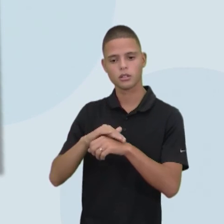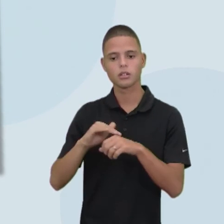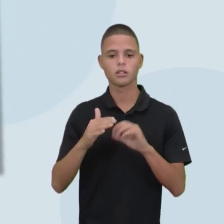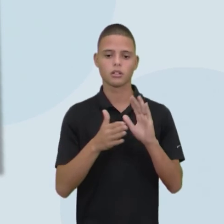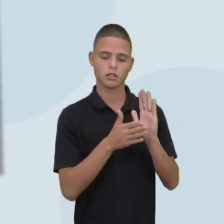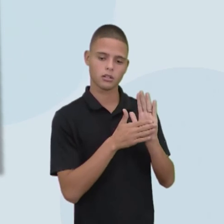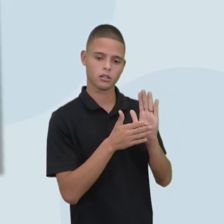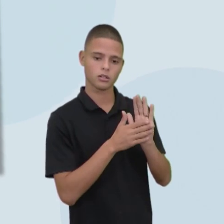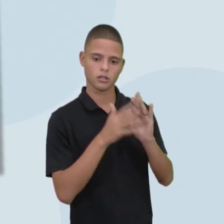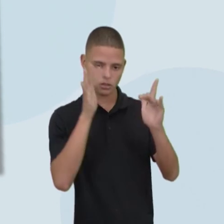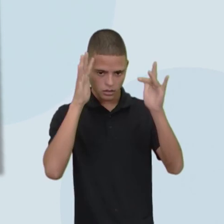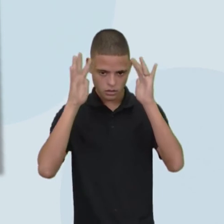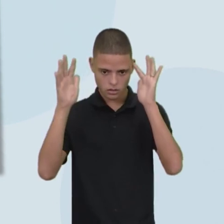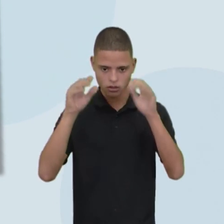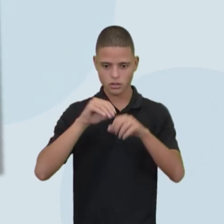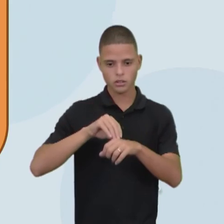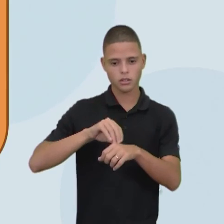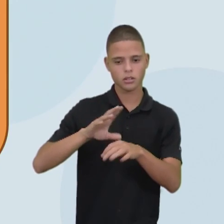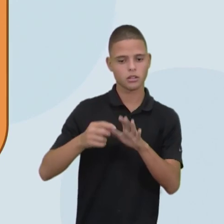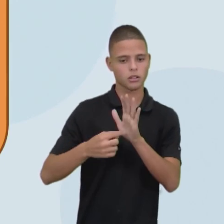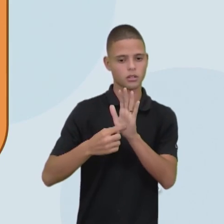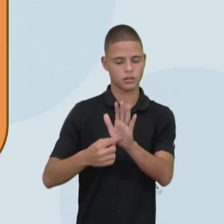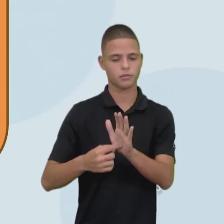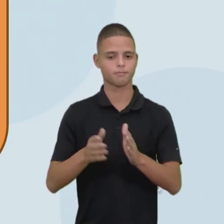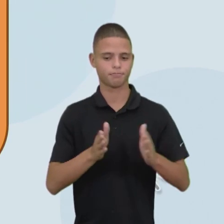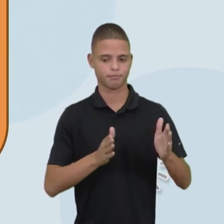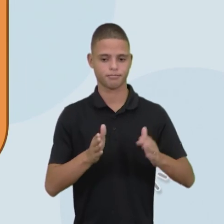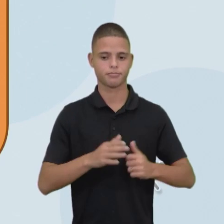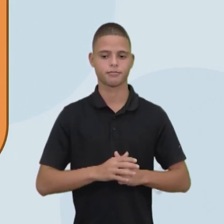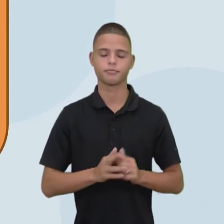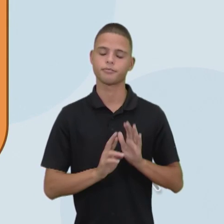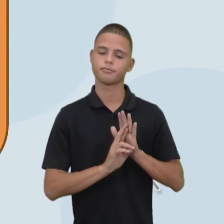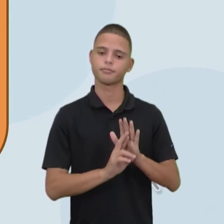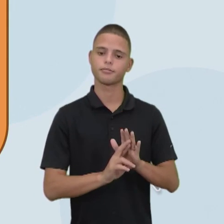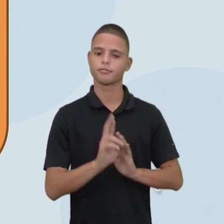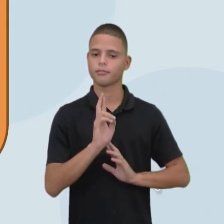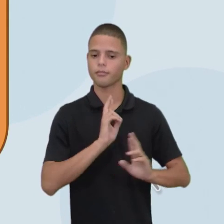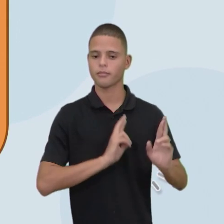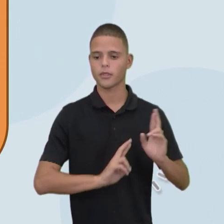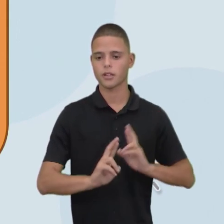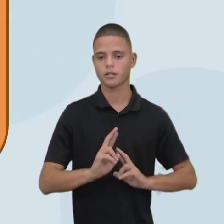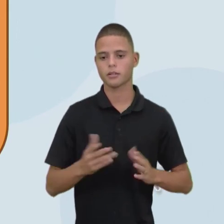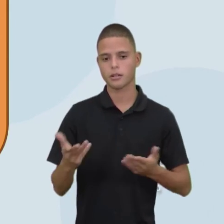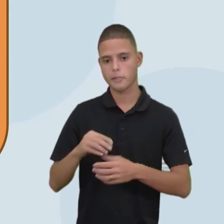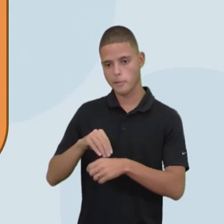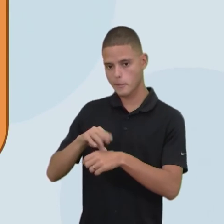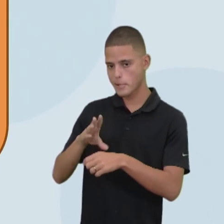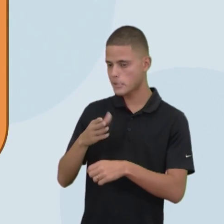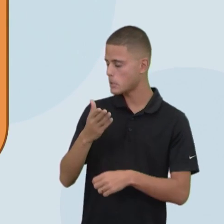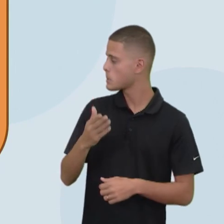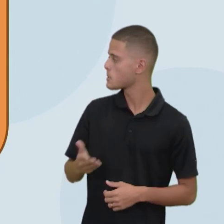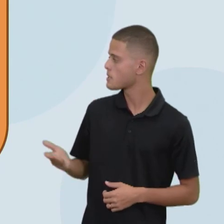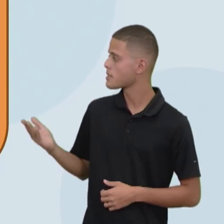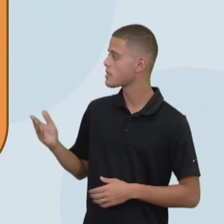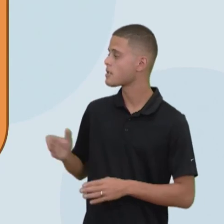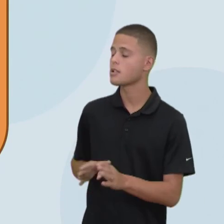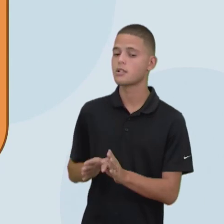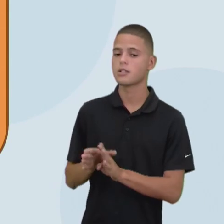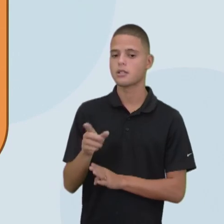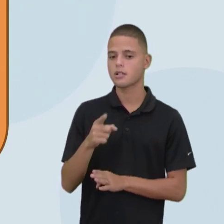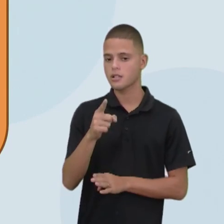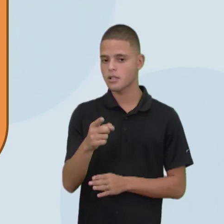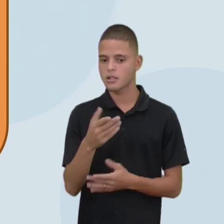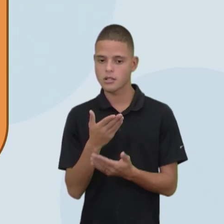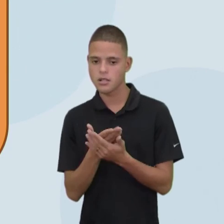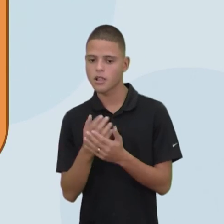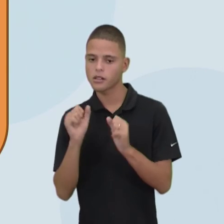de sugerir o momento de apresentação dos resultados. Agora temos o momento de orientações para o estudante, que é onde vocês,